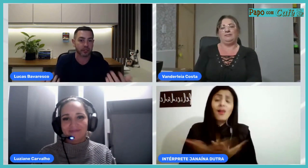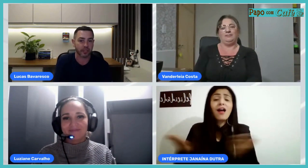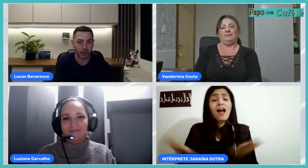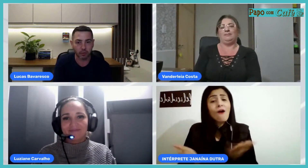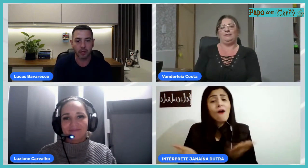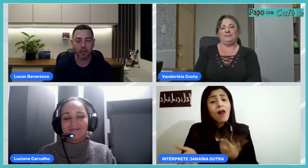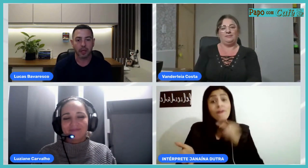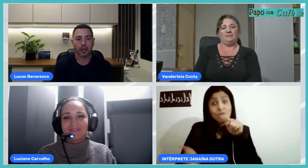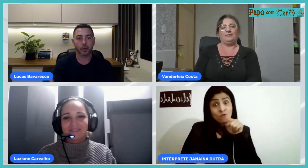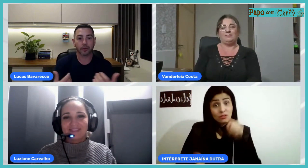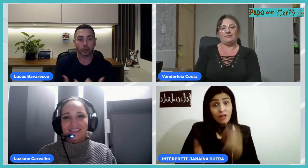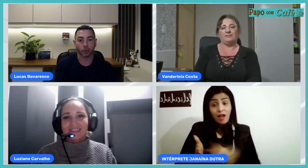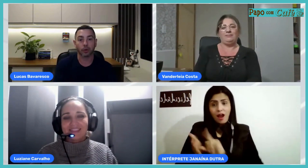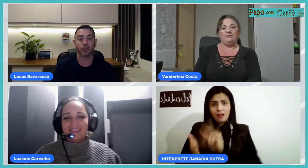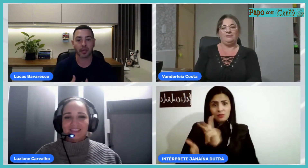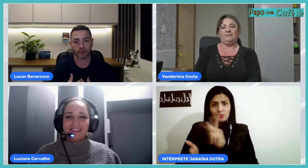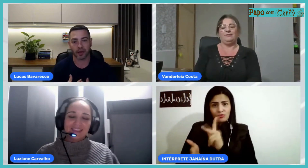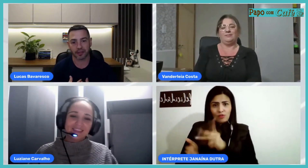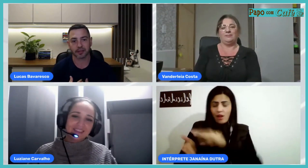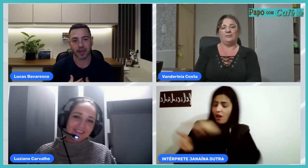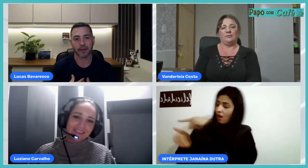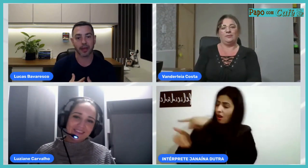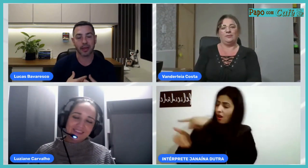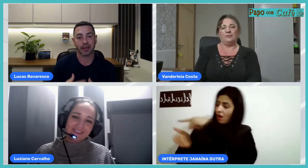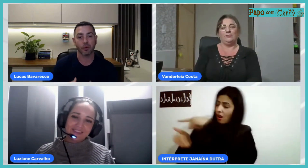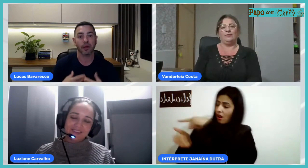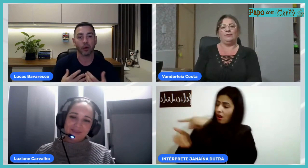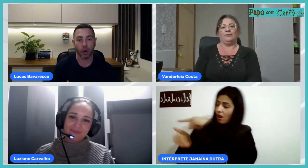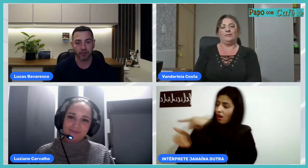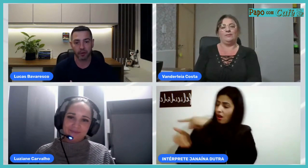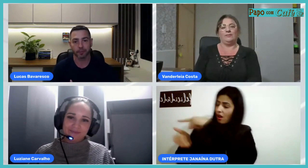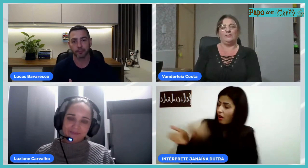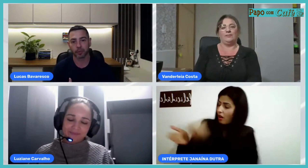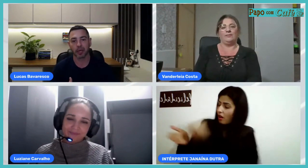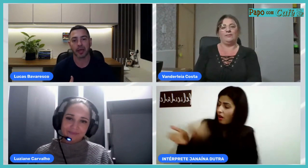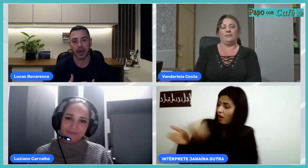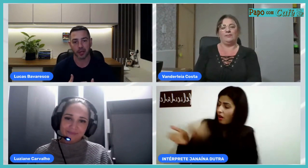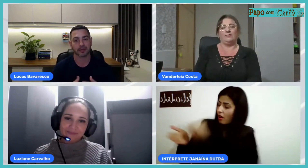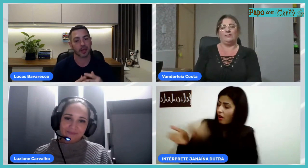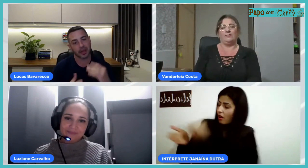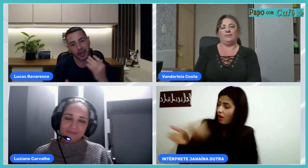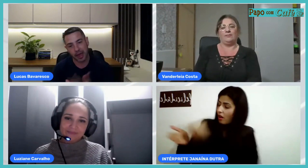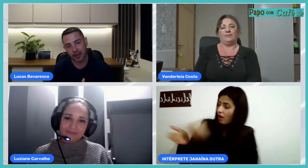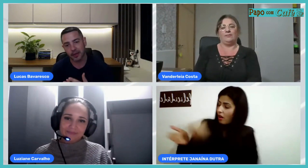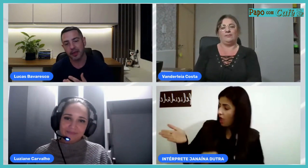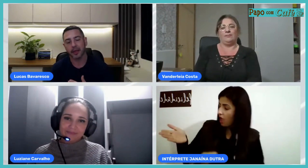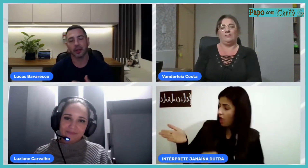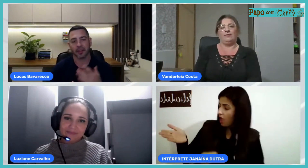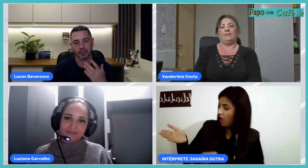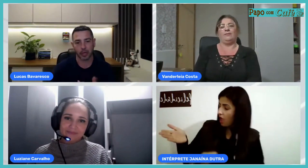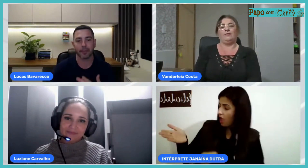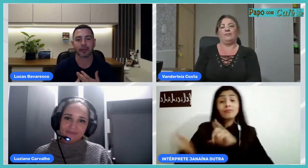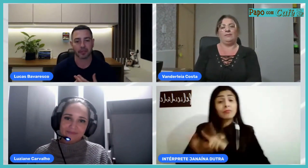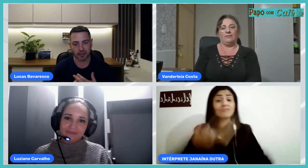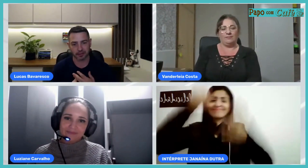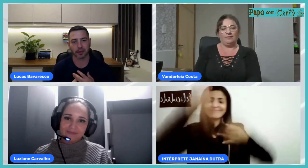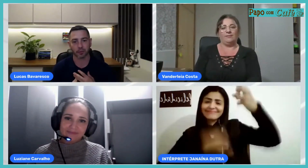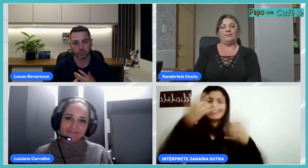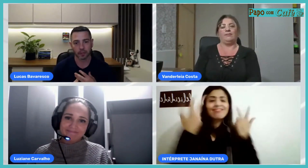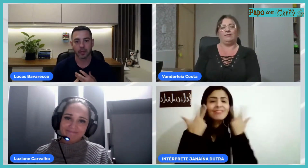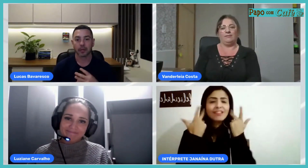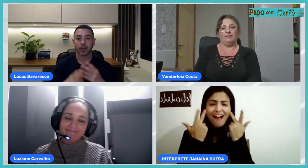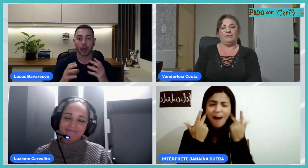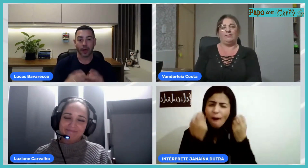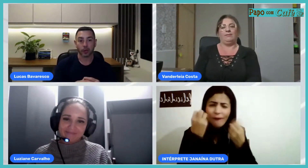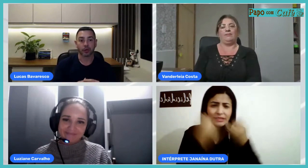da construção. E o instrutor, muitas vezes, tá? Ele não inova porque ele acha que se ele errar, ele vai ser chamado a